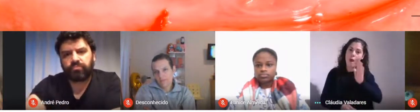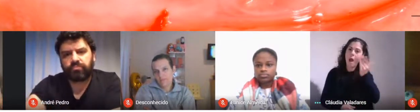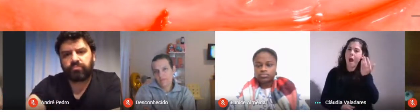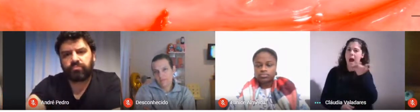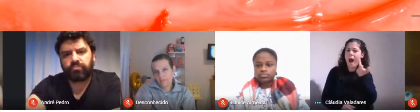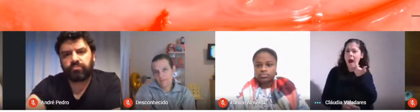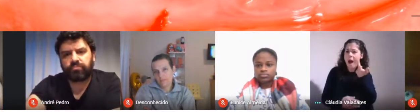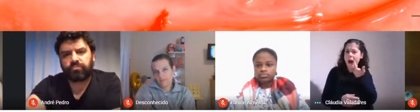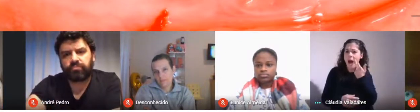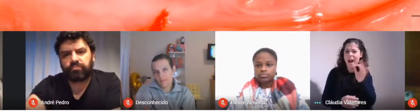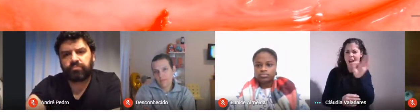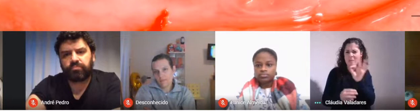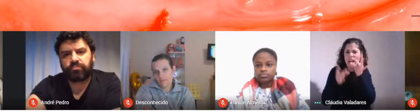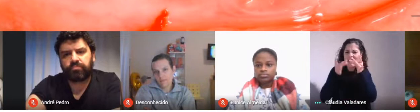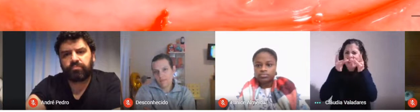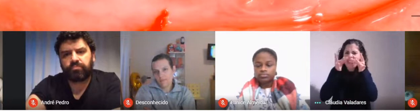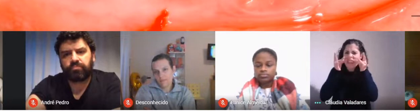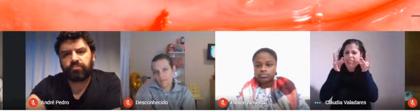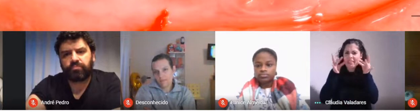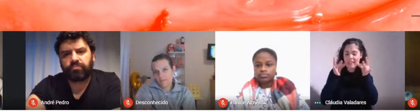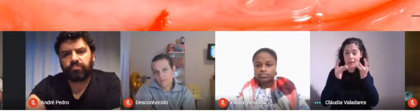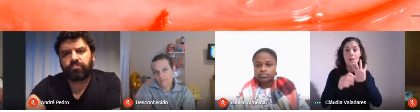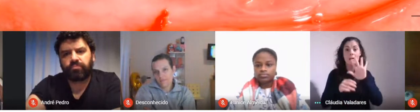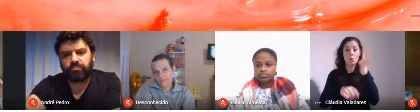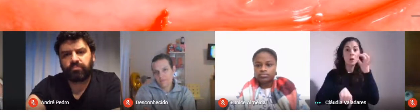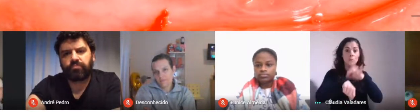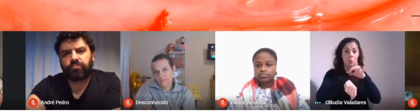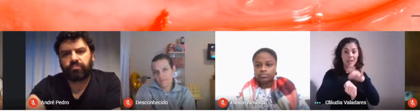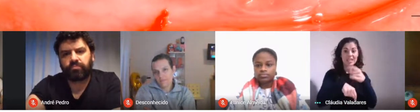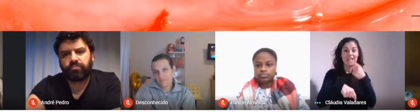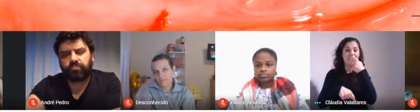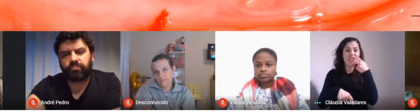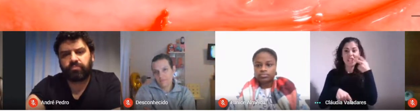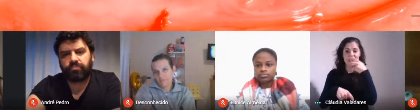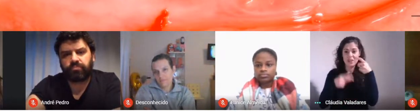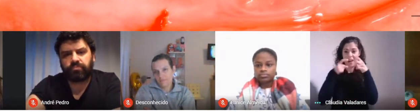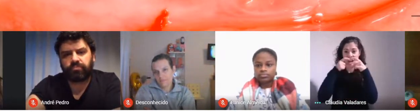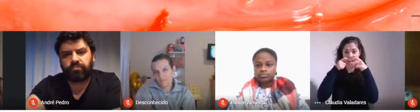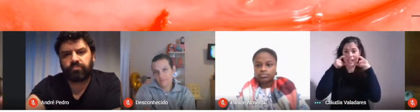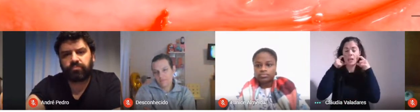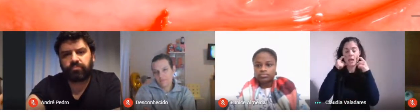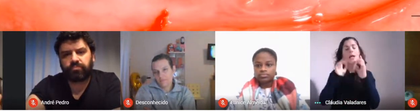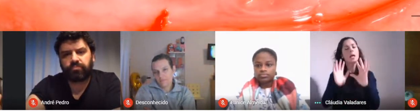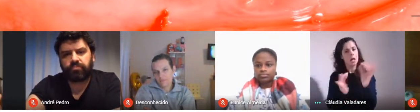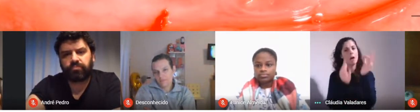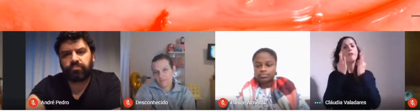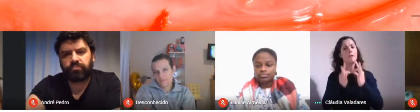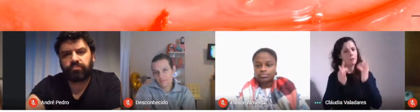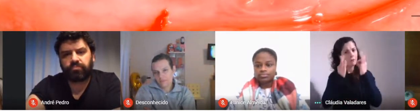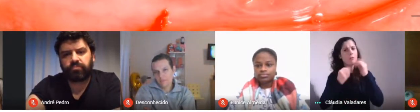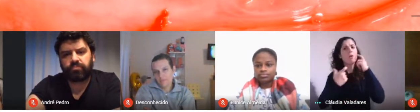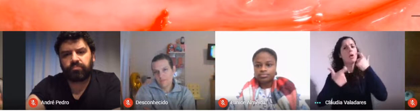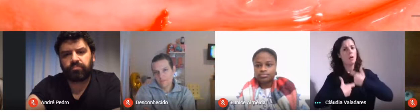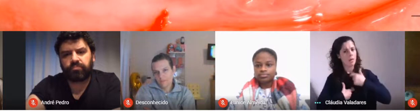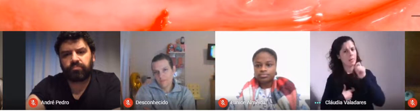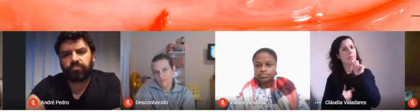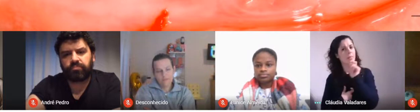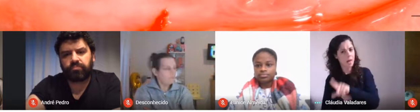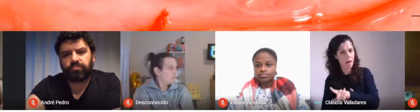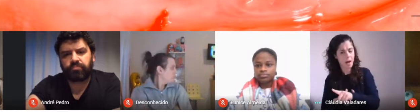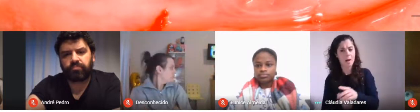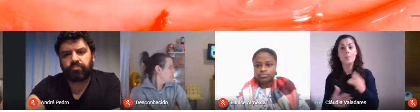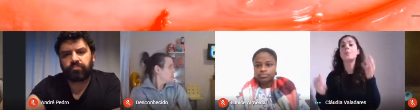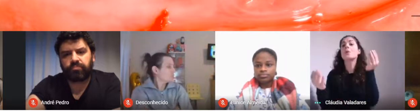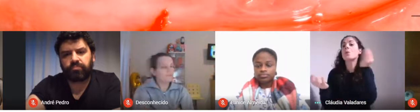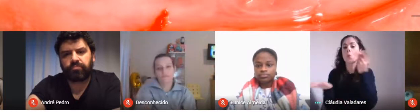Quando se trata de uma gengivite, esta doença pode ser tratada e controlada através de bons hábitos